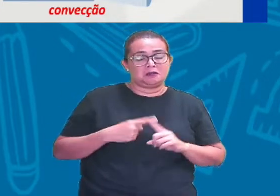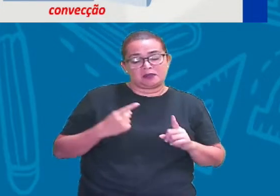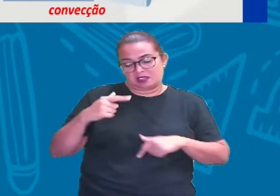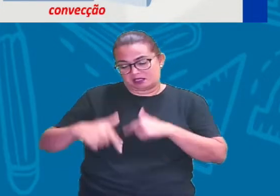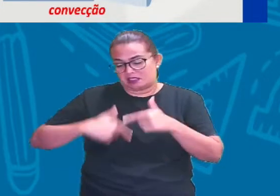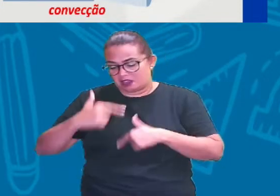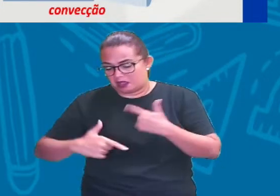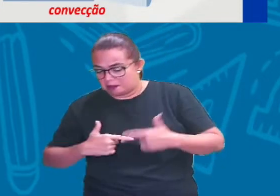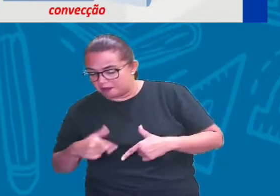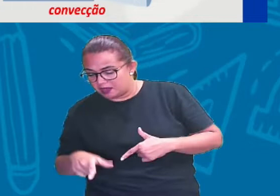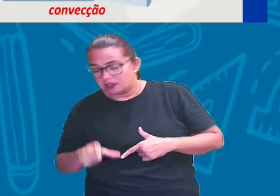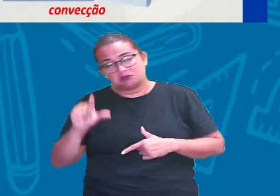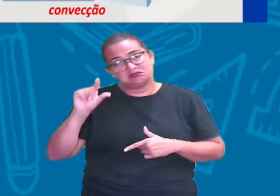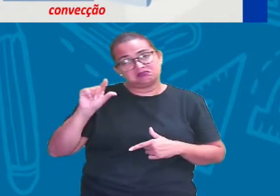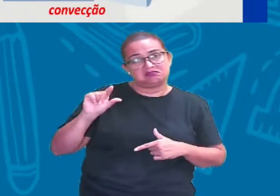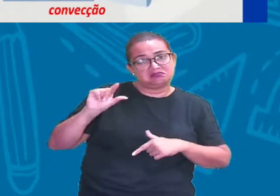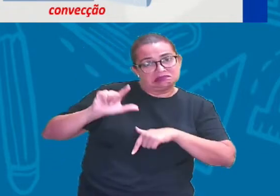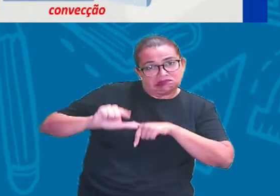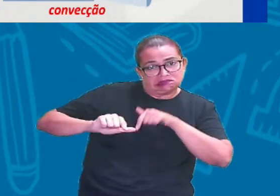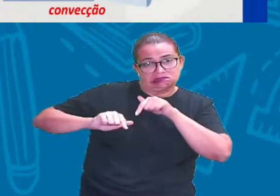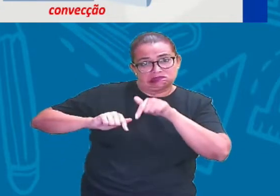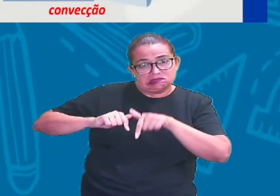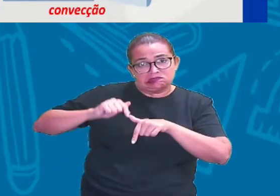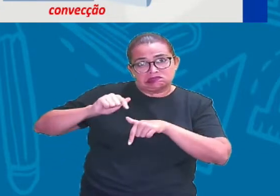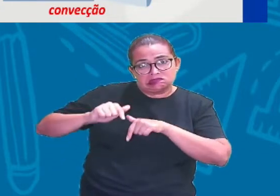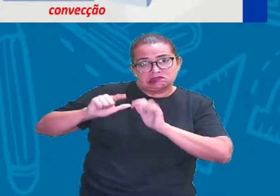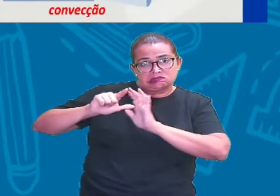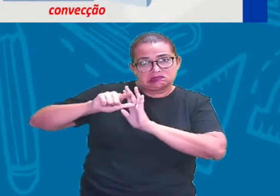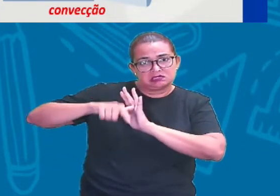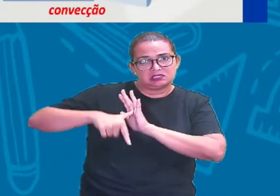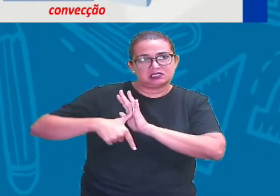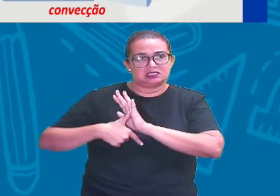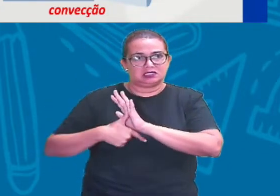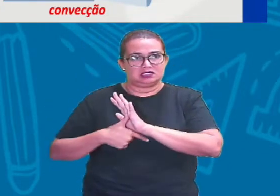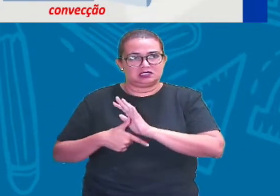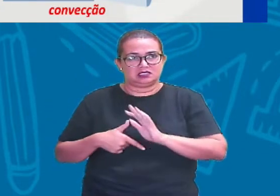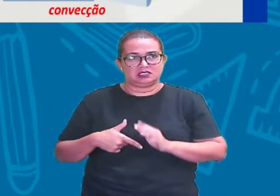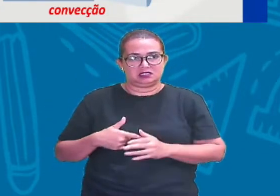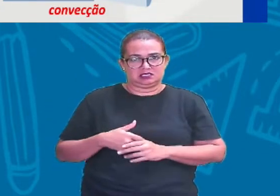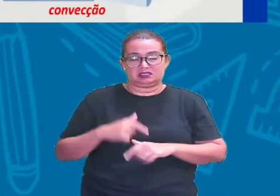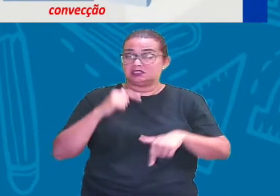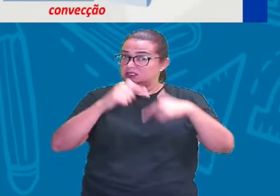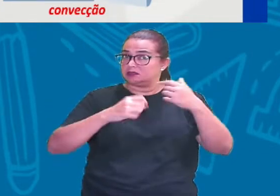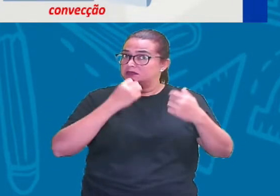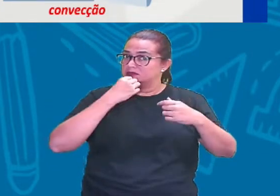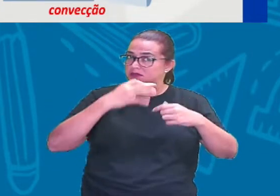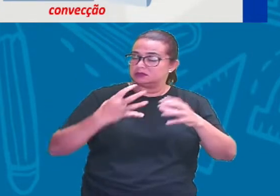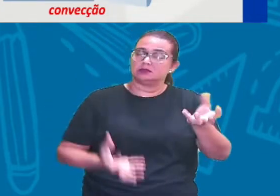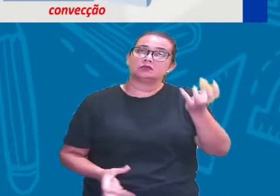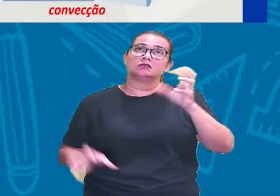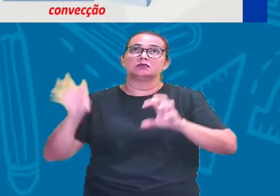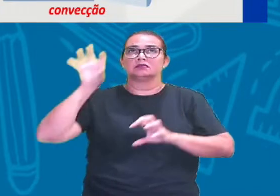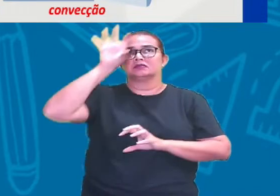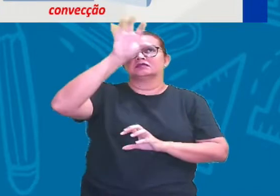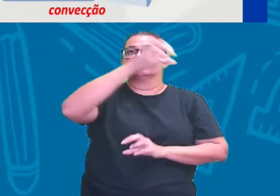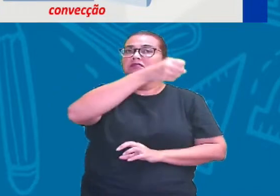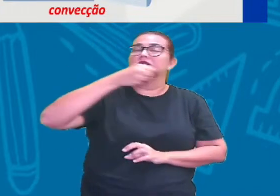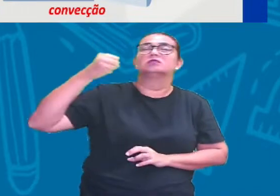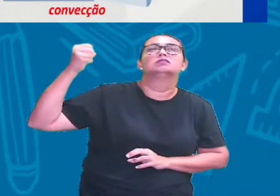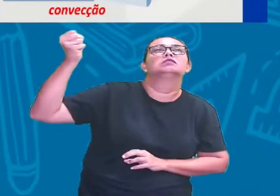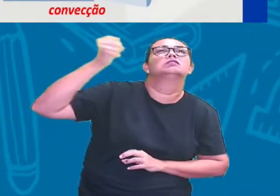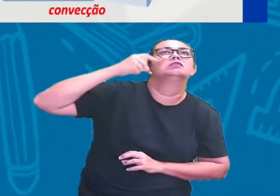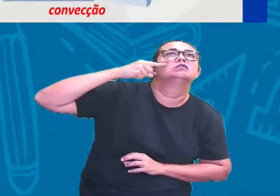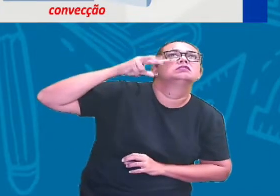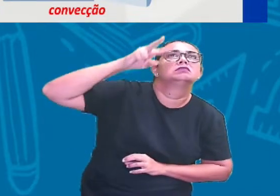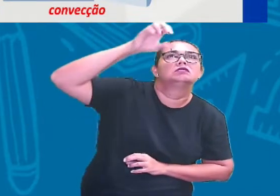não. Por eficiência o congelador tem que ser em cima. Tá bom? Vocês podem ver isso daí na sua casa. Quando você for abrir o congelador lá, você vai ver o ar